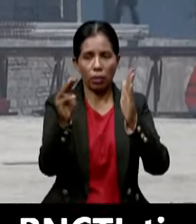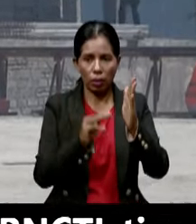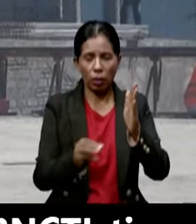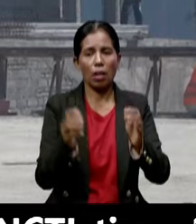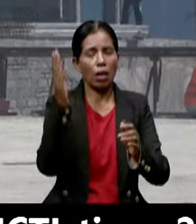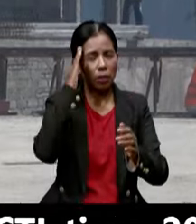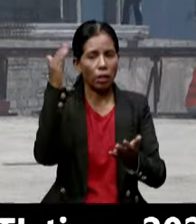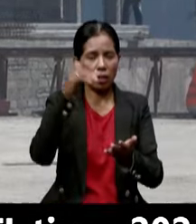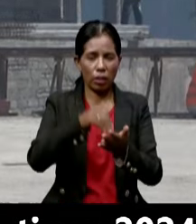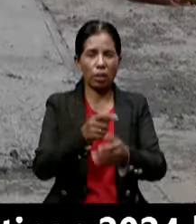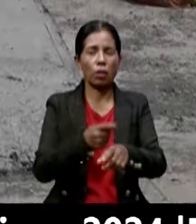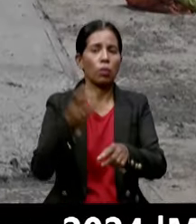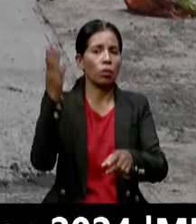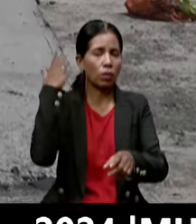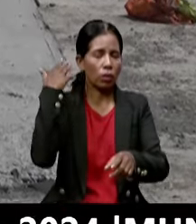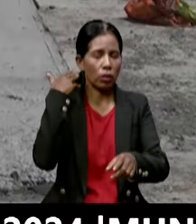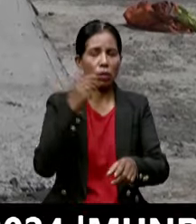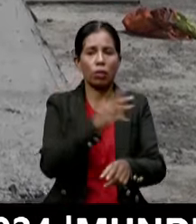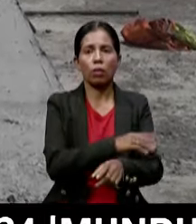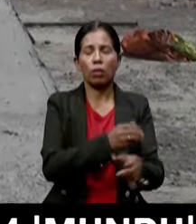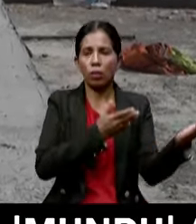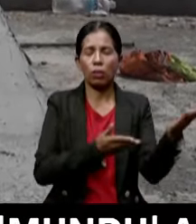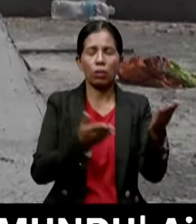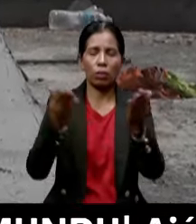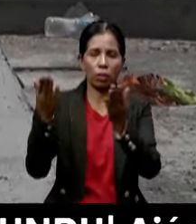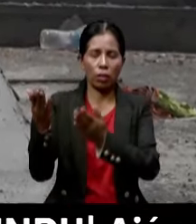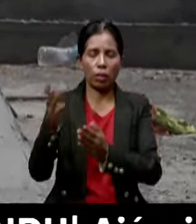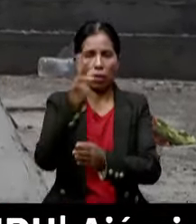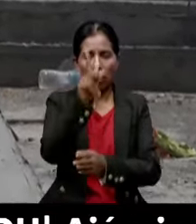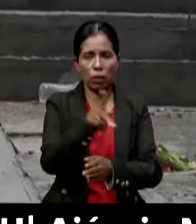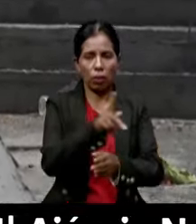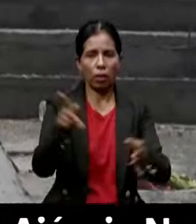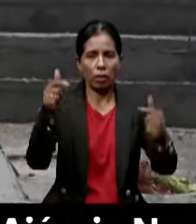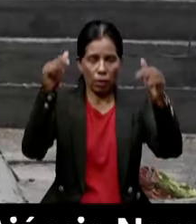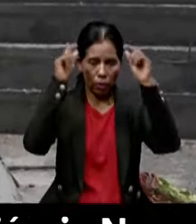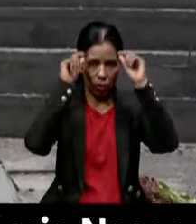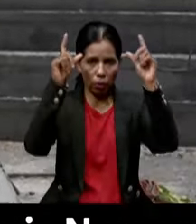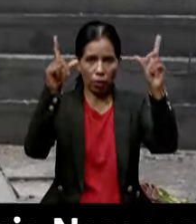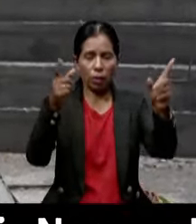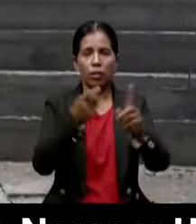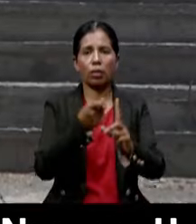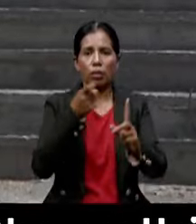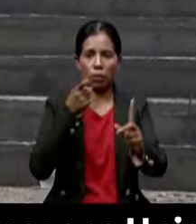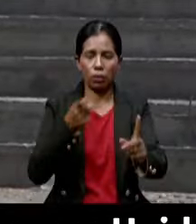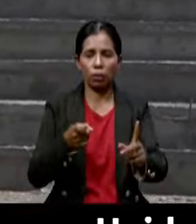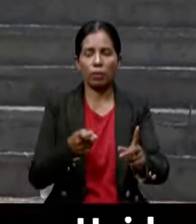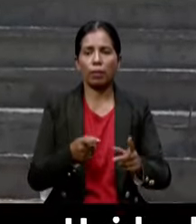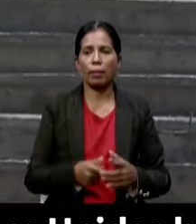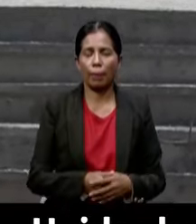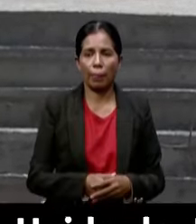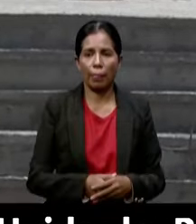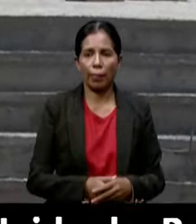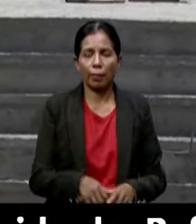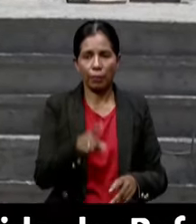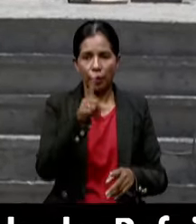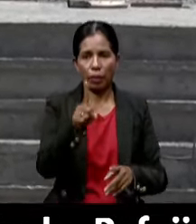fale, passado nebe, missionário Cira Lori, religião católica, tava mais Timor-Leste, li Rússia e Tassi. Tem de ida,